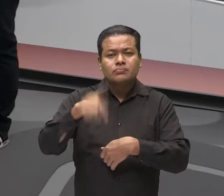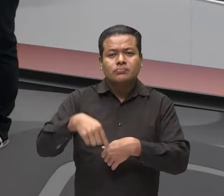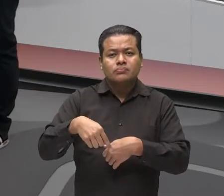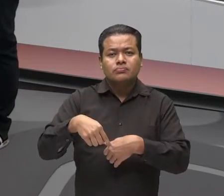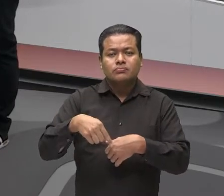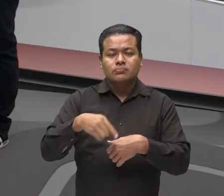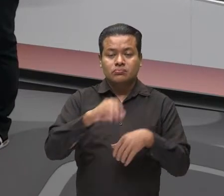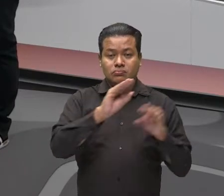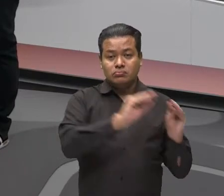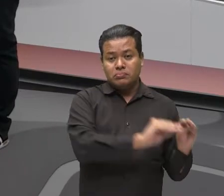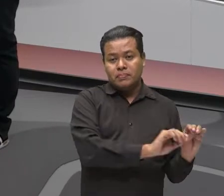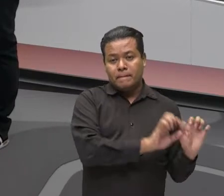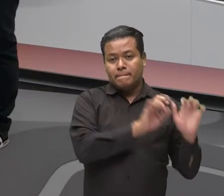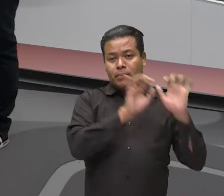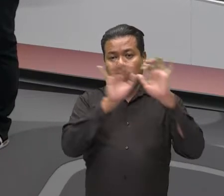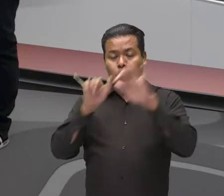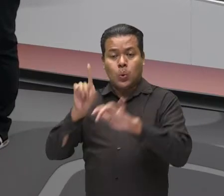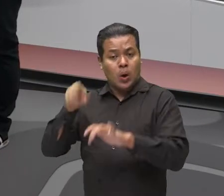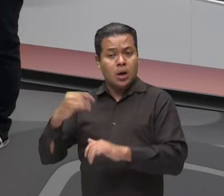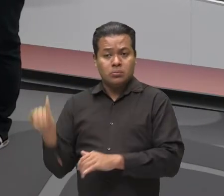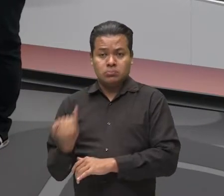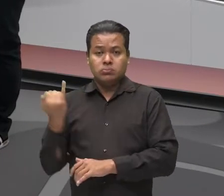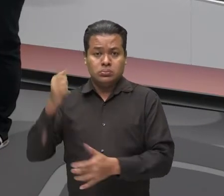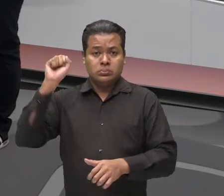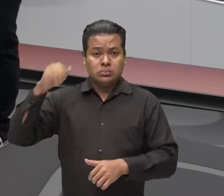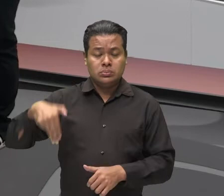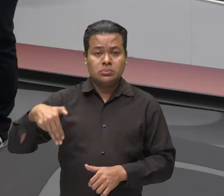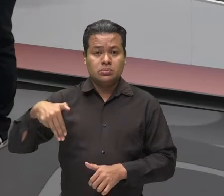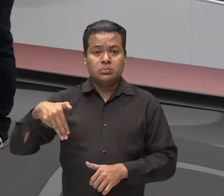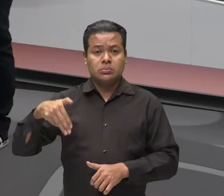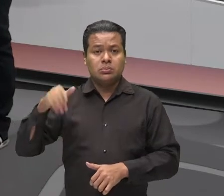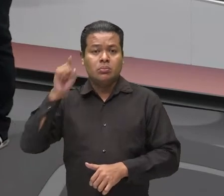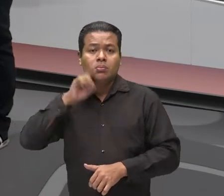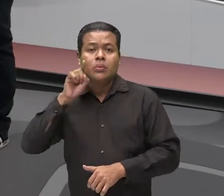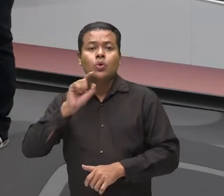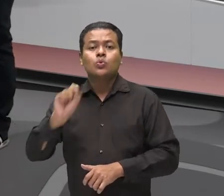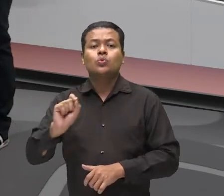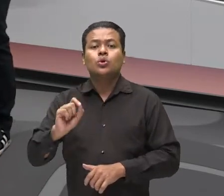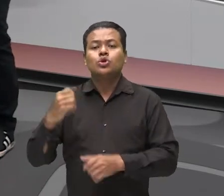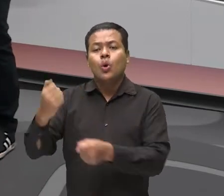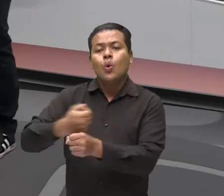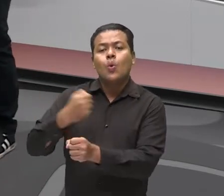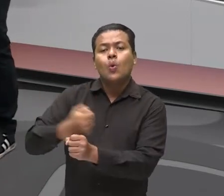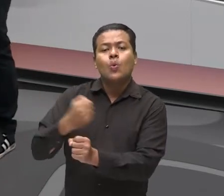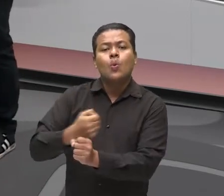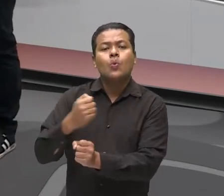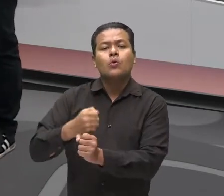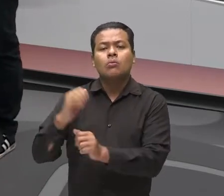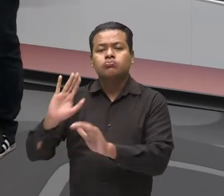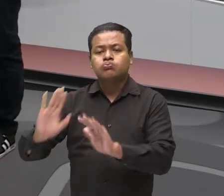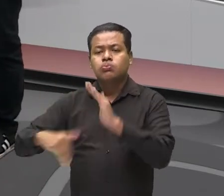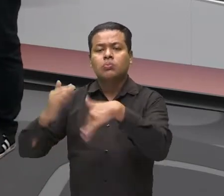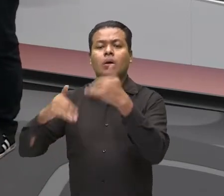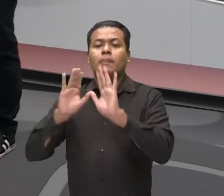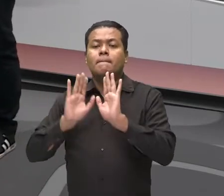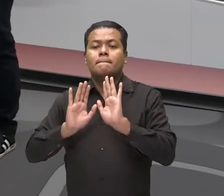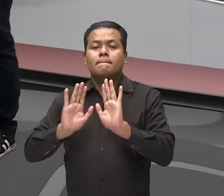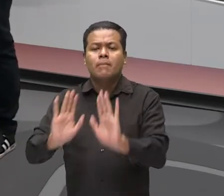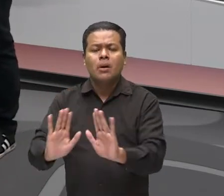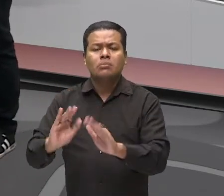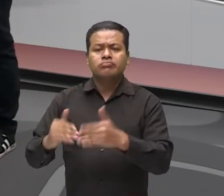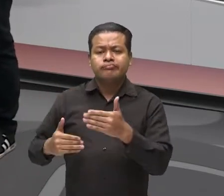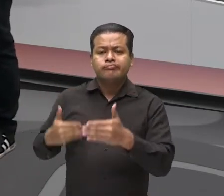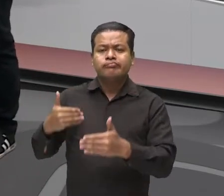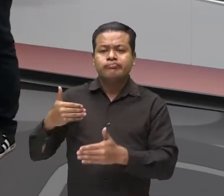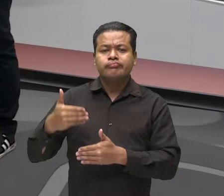desses imigrantes era necessário para o governo americano, para o país, no seu processo de construção do país. Mas com o passar do tempo,